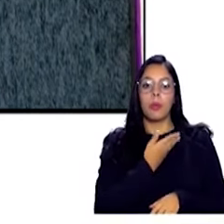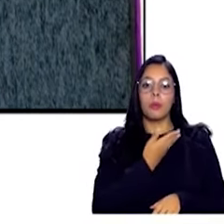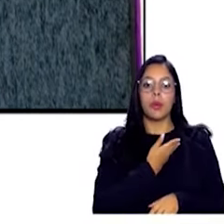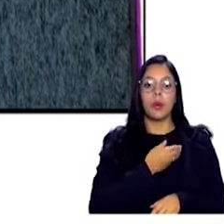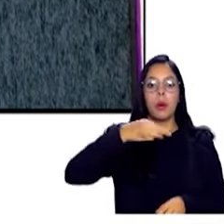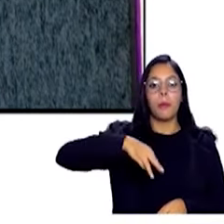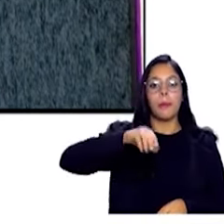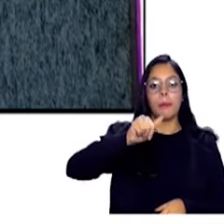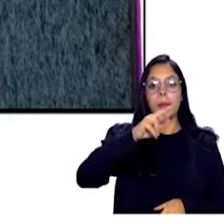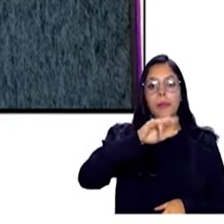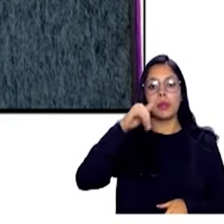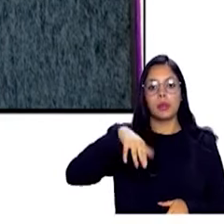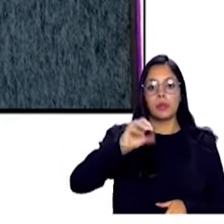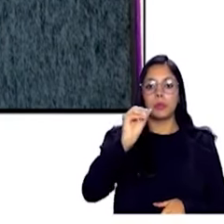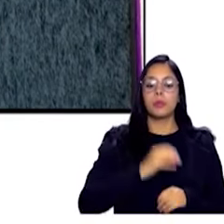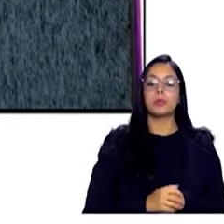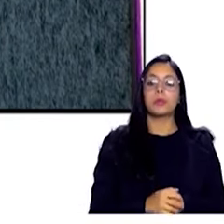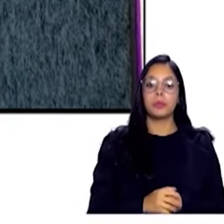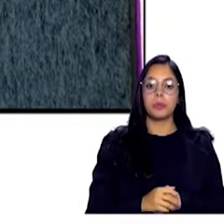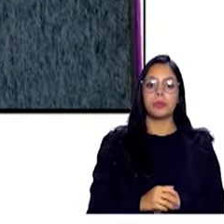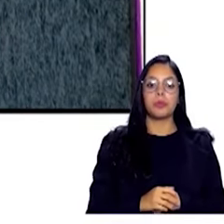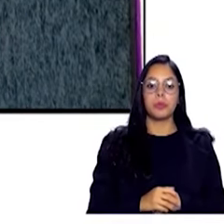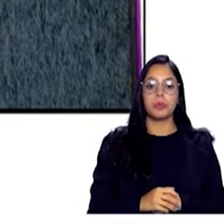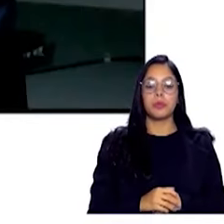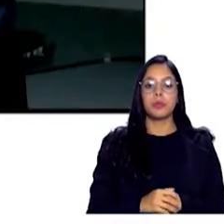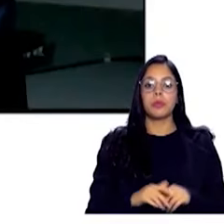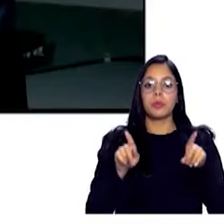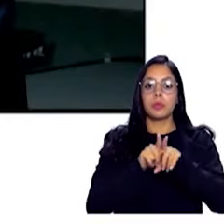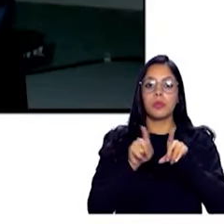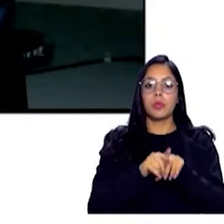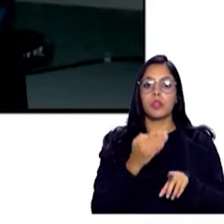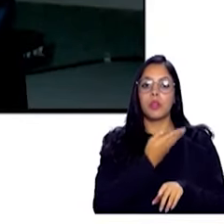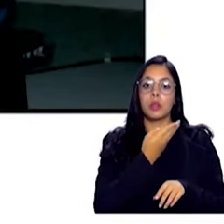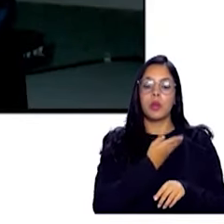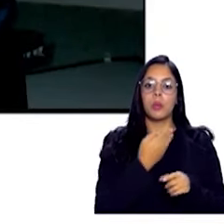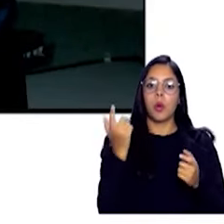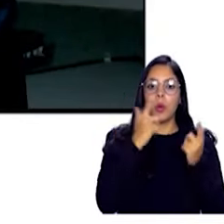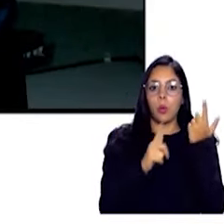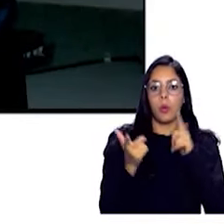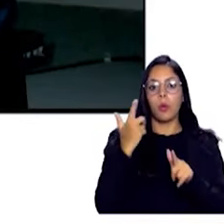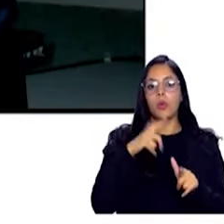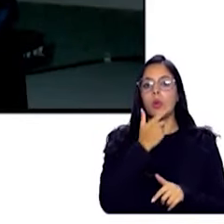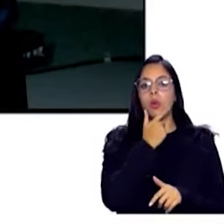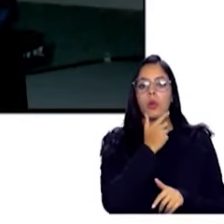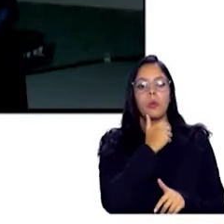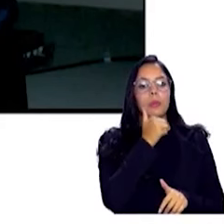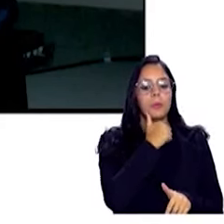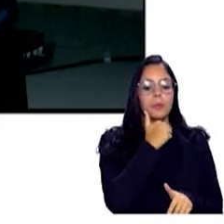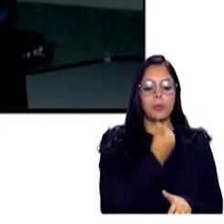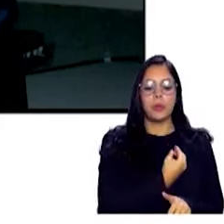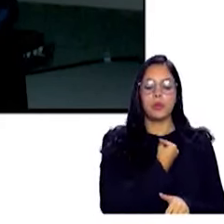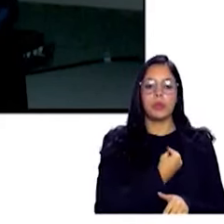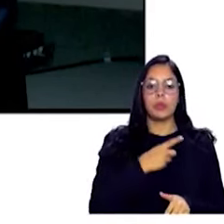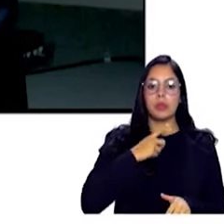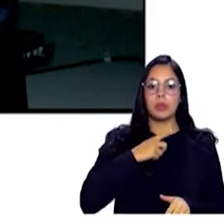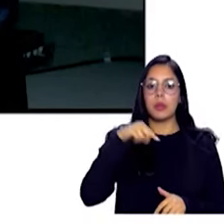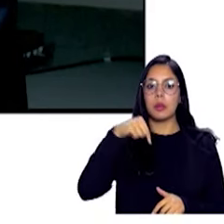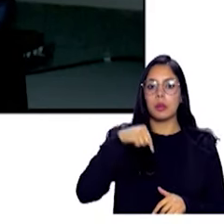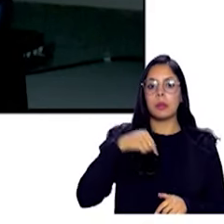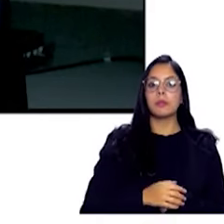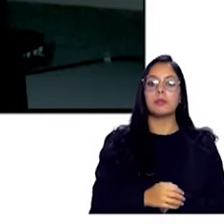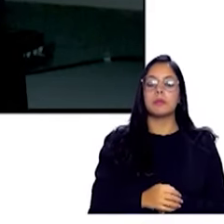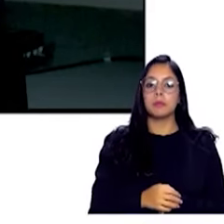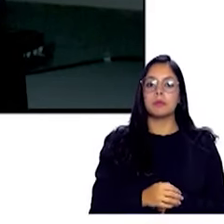Marinelli eh aos colegas e amigos e amigas que aqui estão presentes É uma honra muito